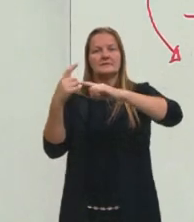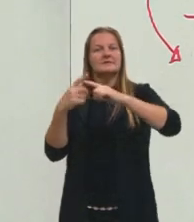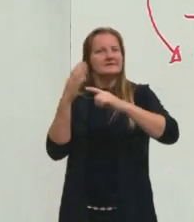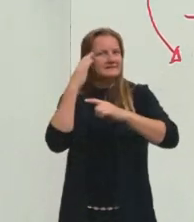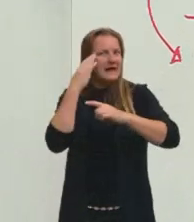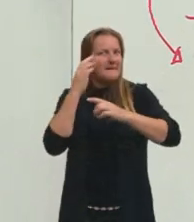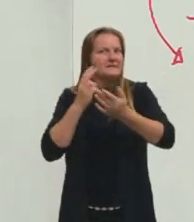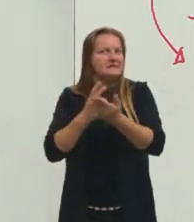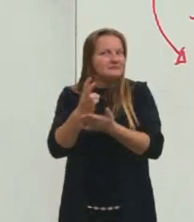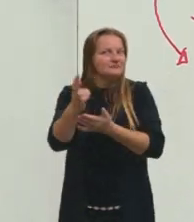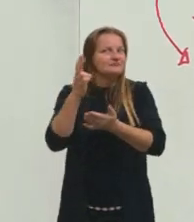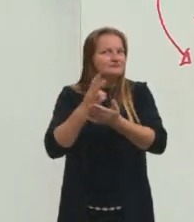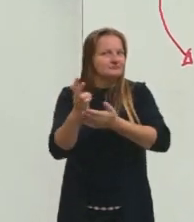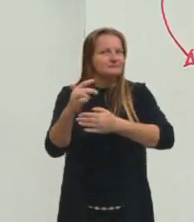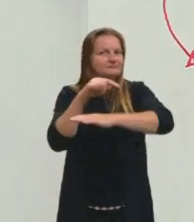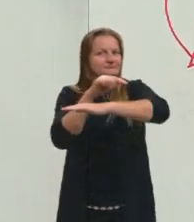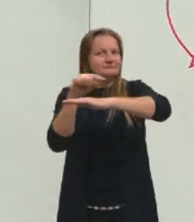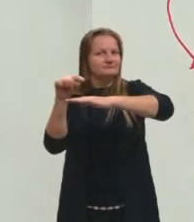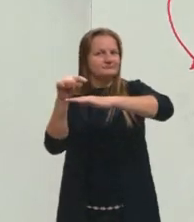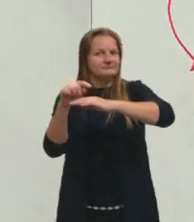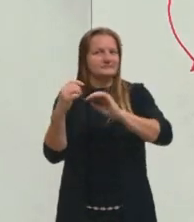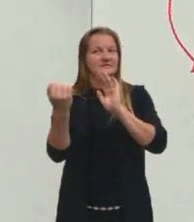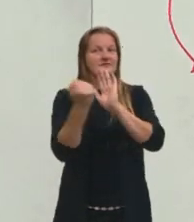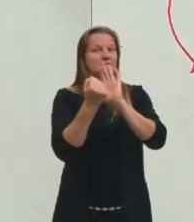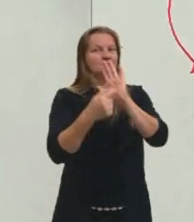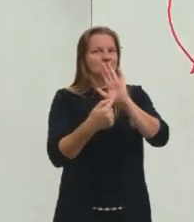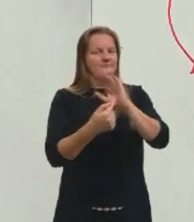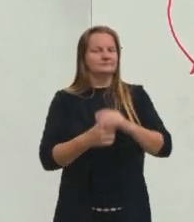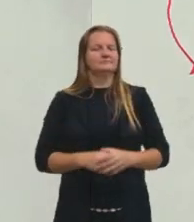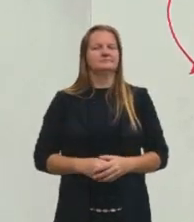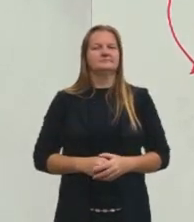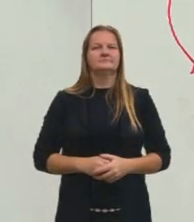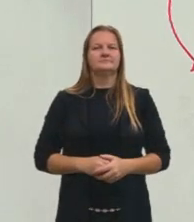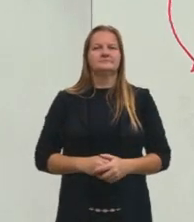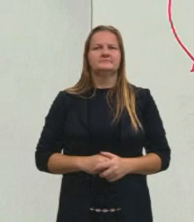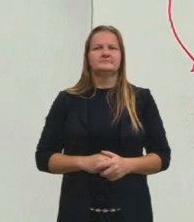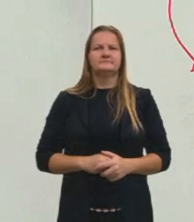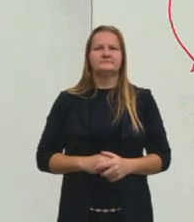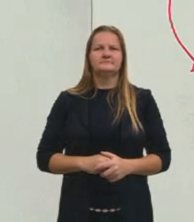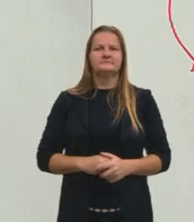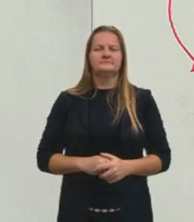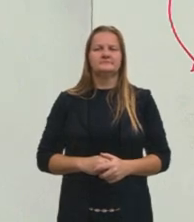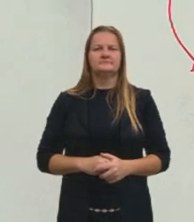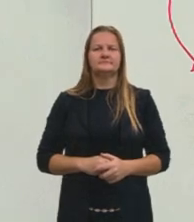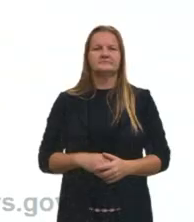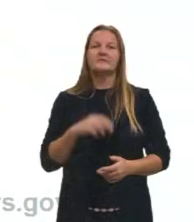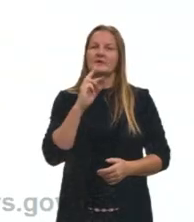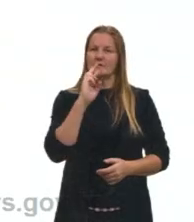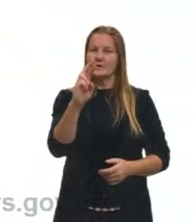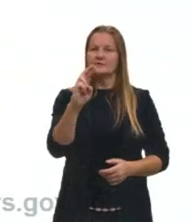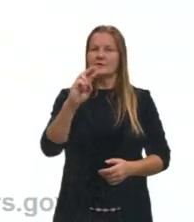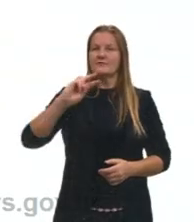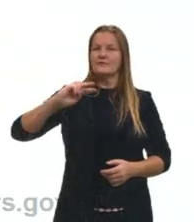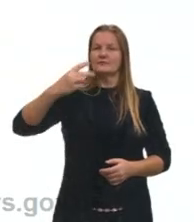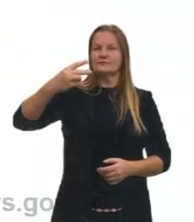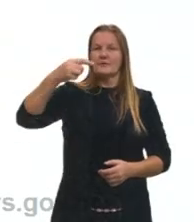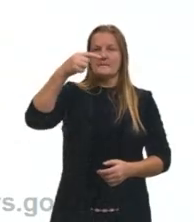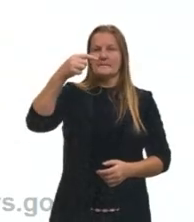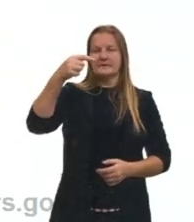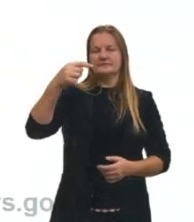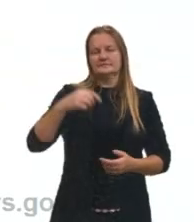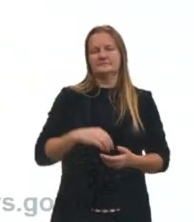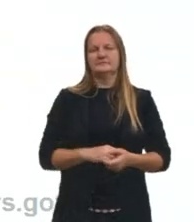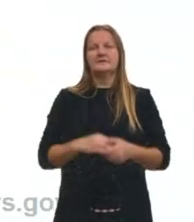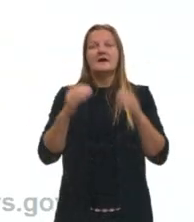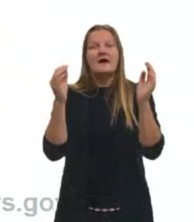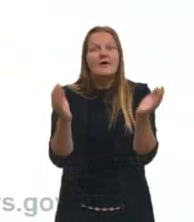se repetem certo agora a gente já viu né o resultado da potência com expoente negativo